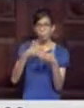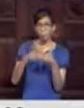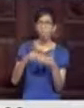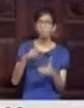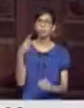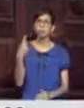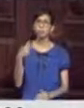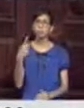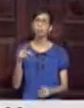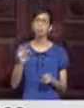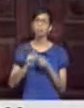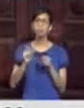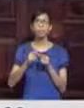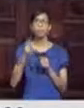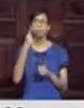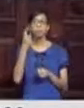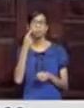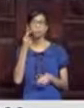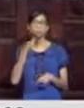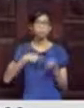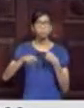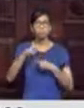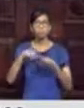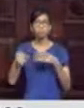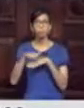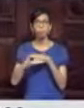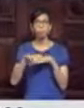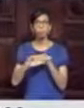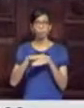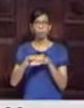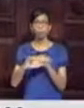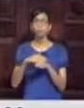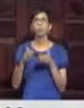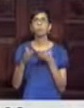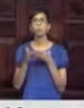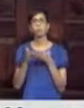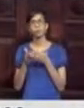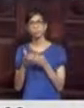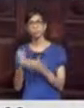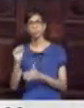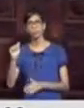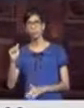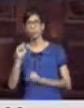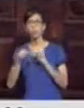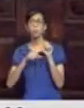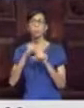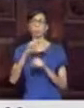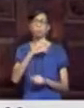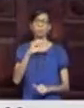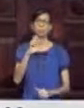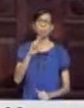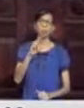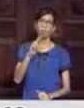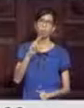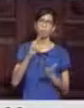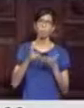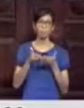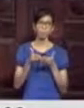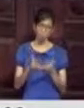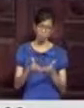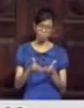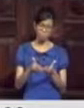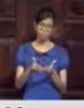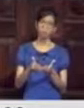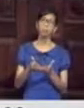concessão ser renegociada e passar das mãos da Barcas S.A. para a CCR Barcas. Naquela